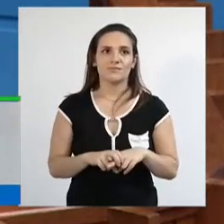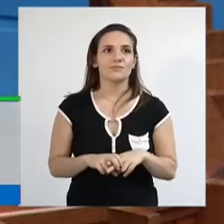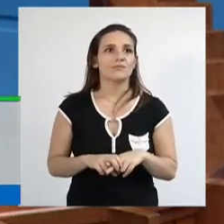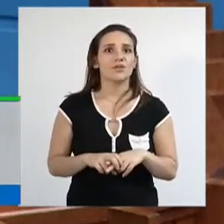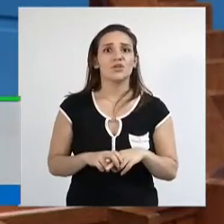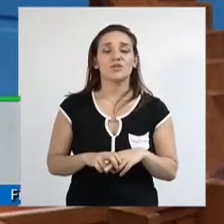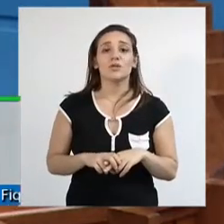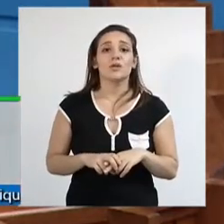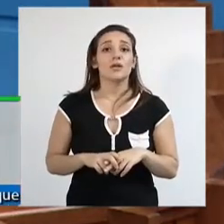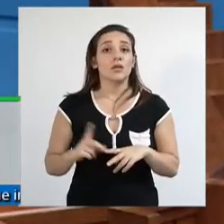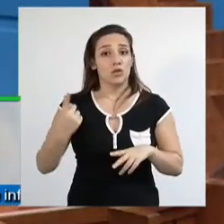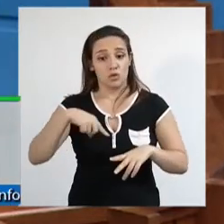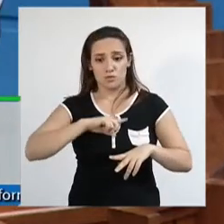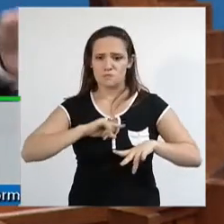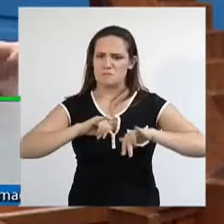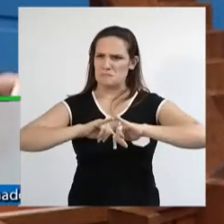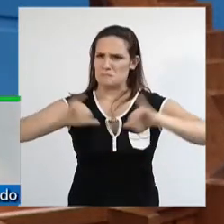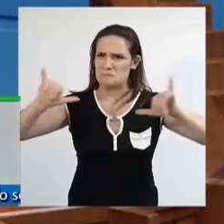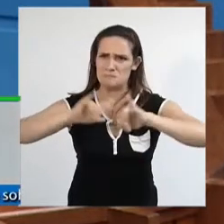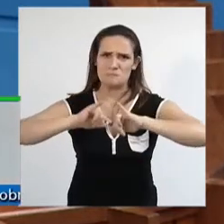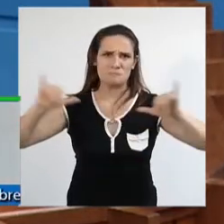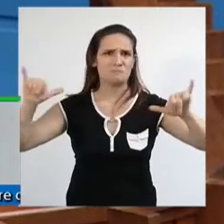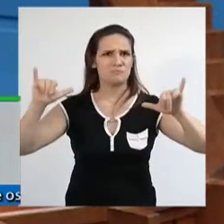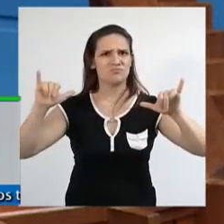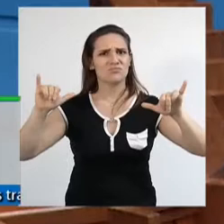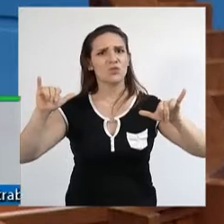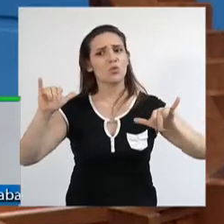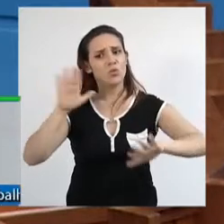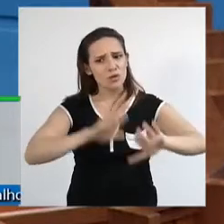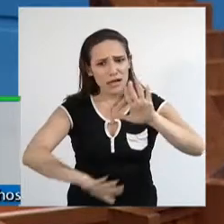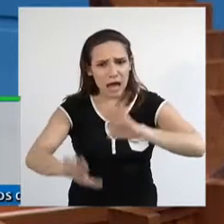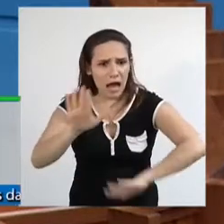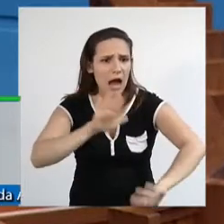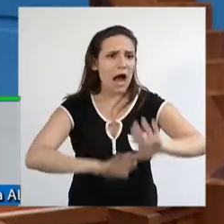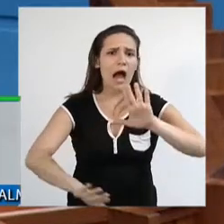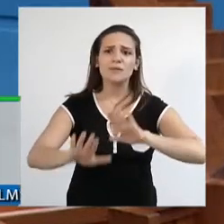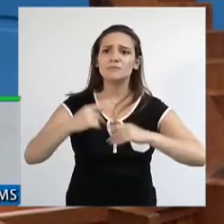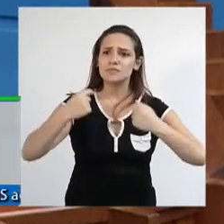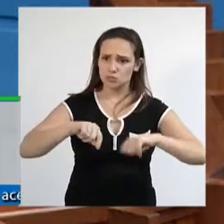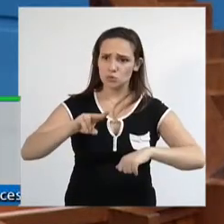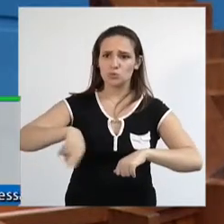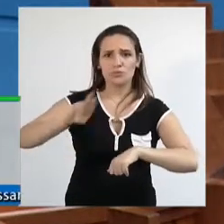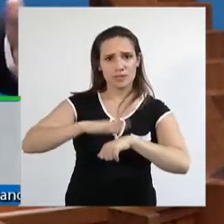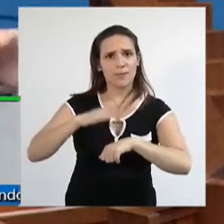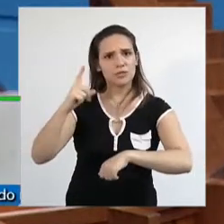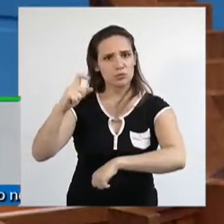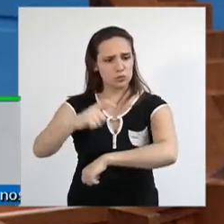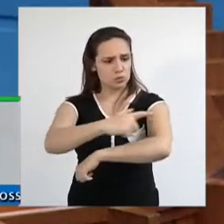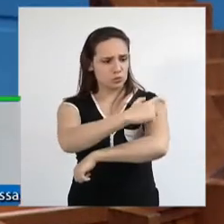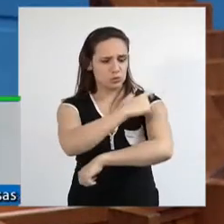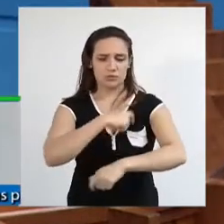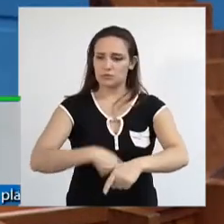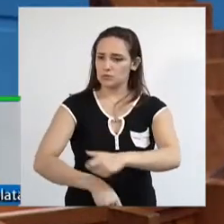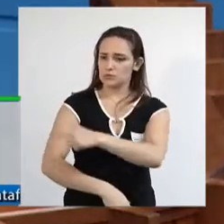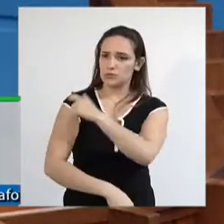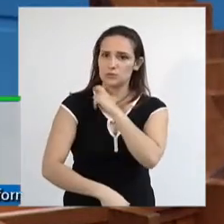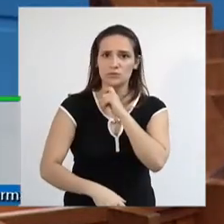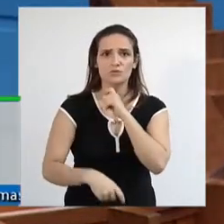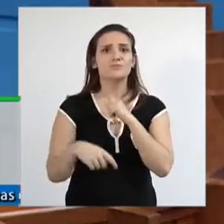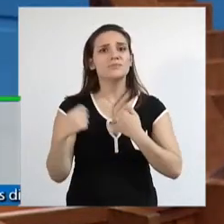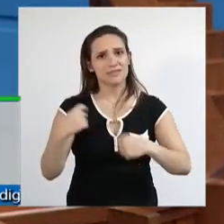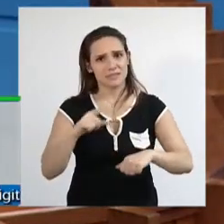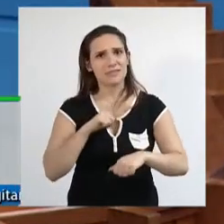campanhas brasileiras, investir em isenção para os repelentes, em trazer o fumacê de